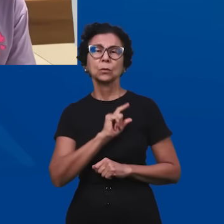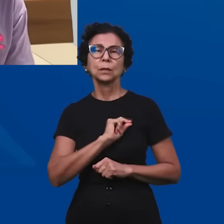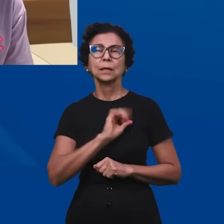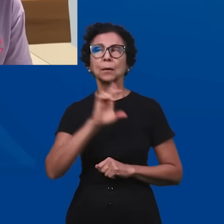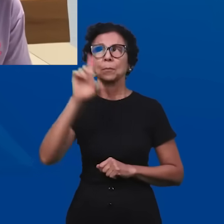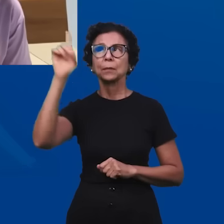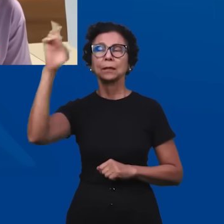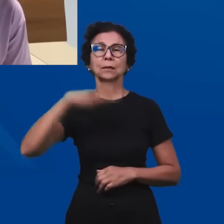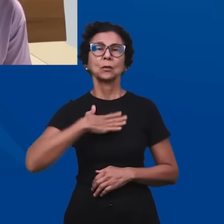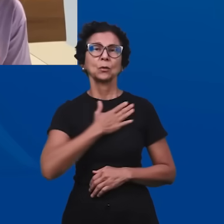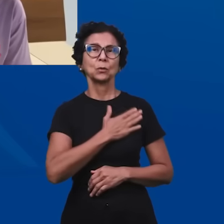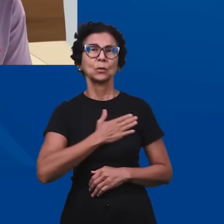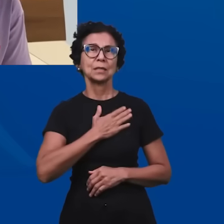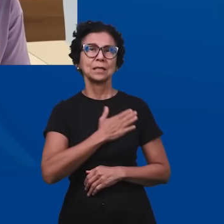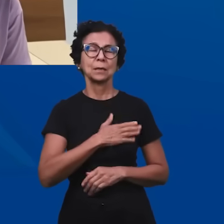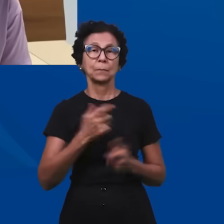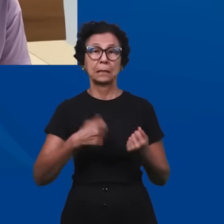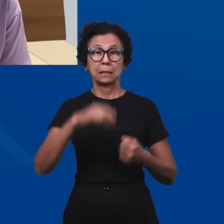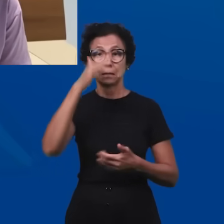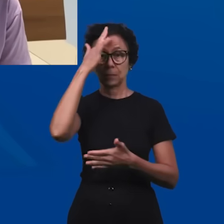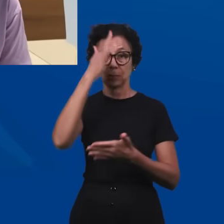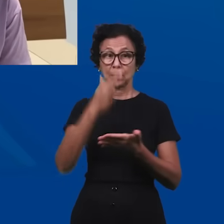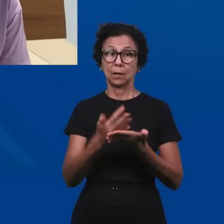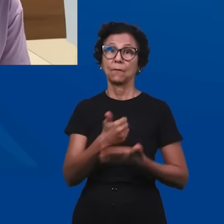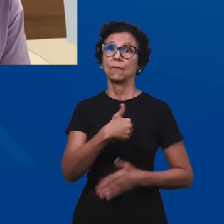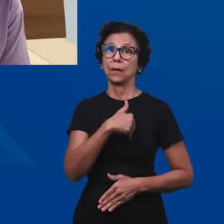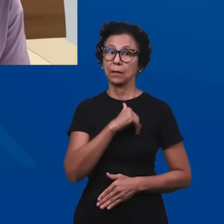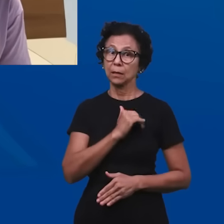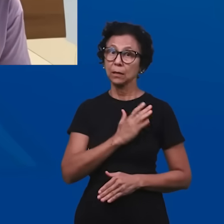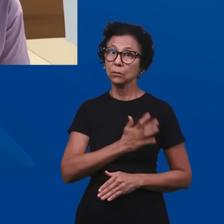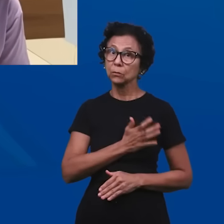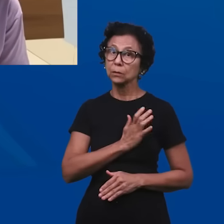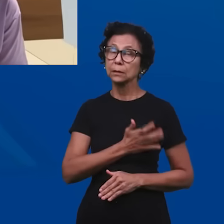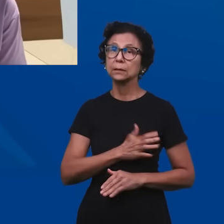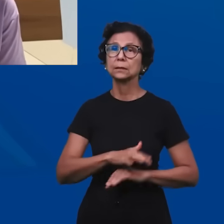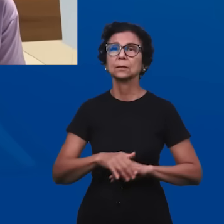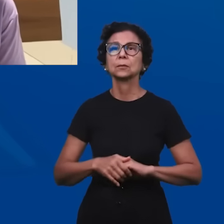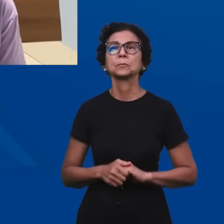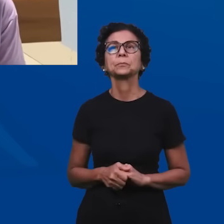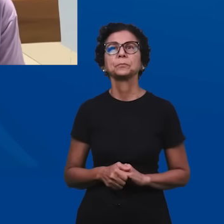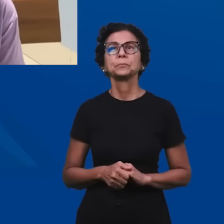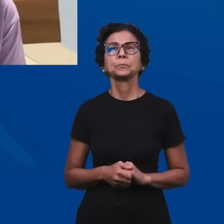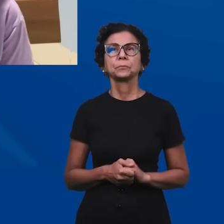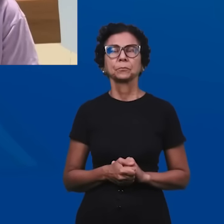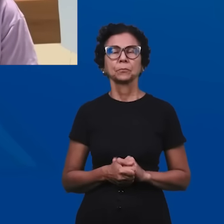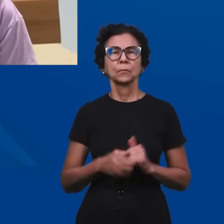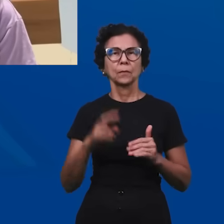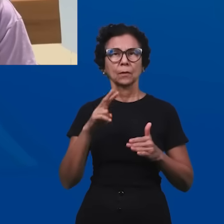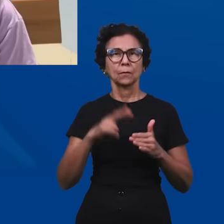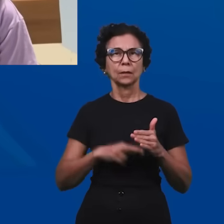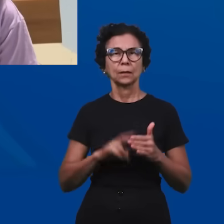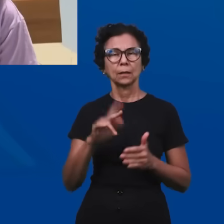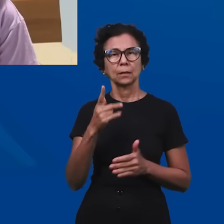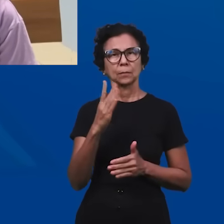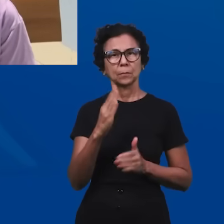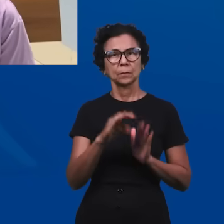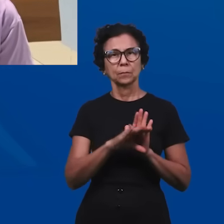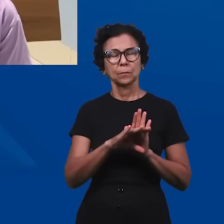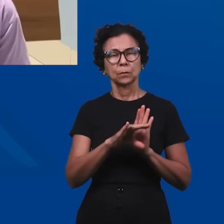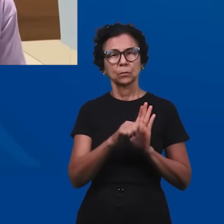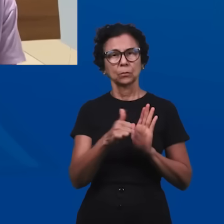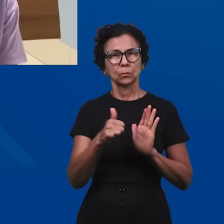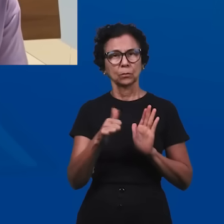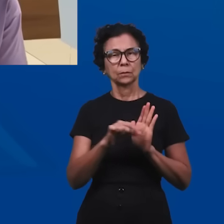Devemos ter fé em nossos corações. Eu vou ler em Hebreus